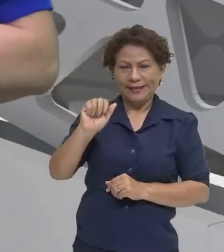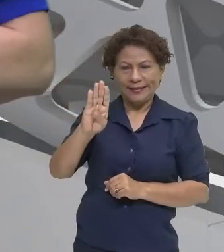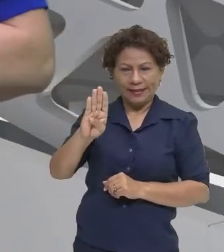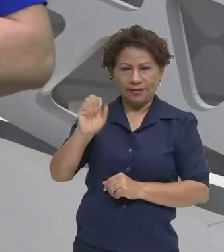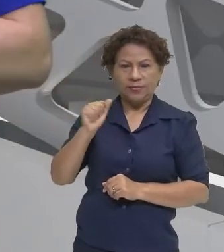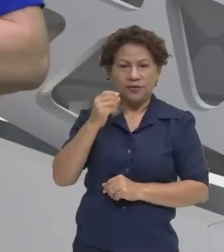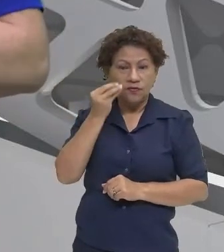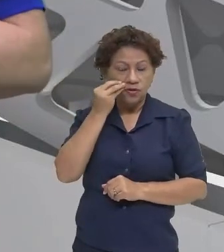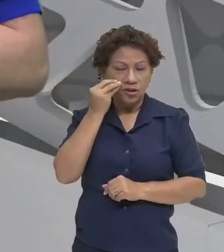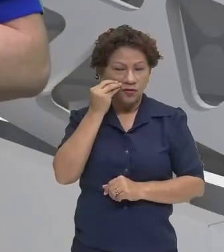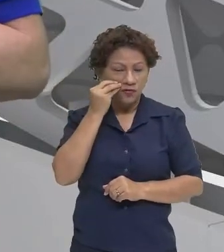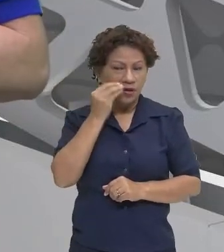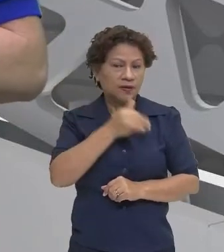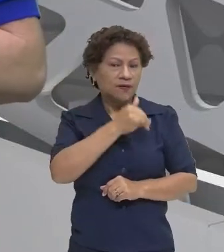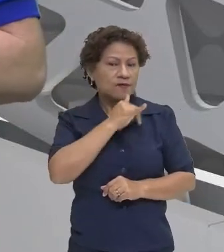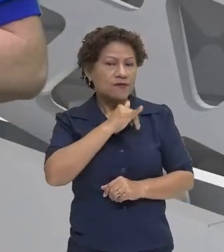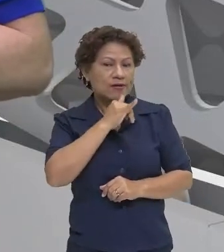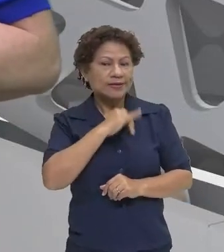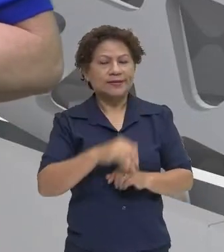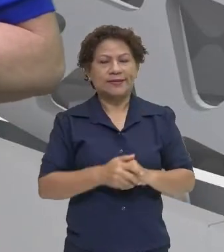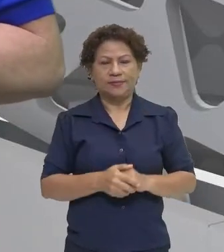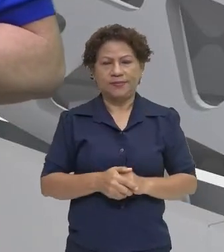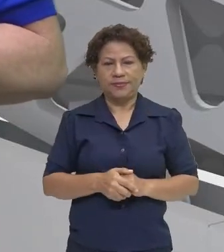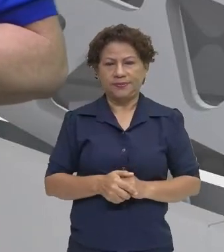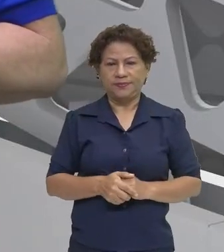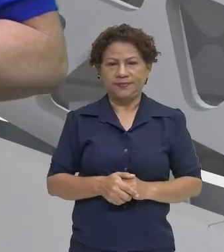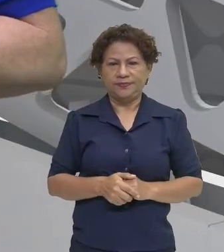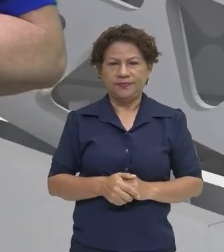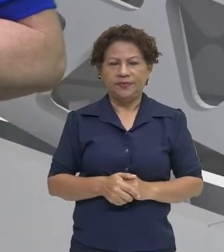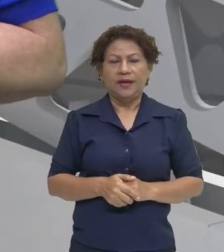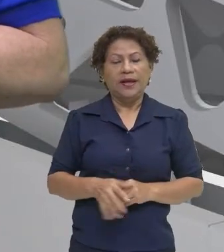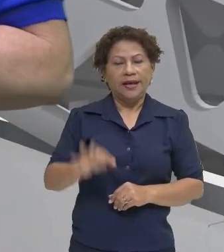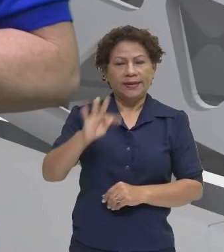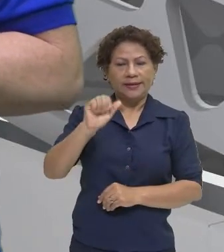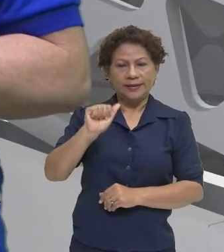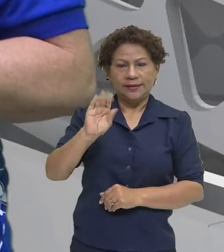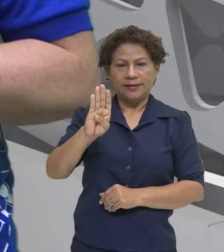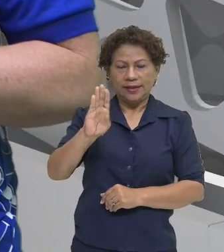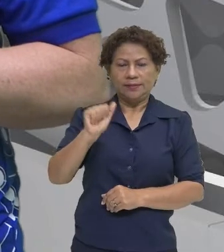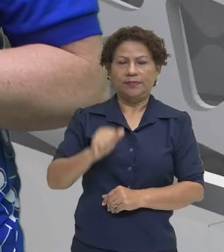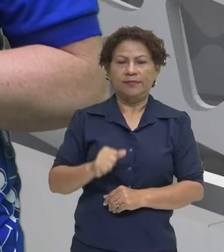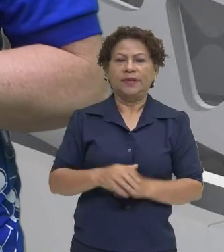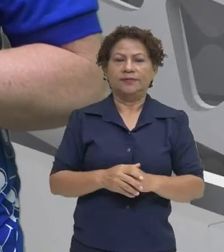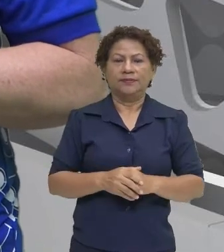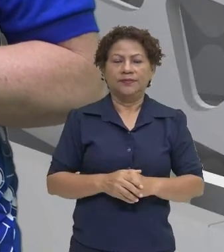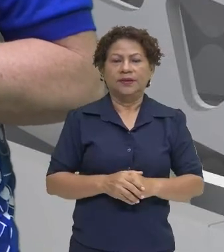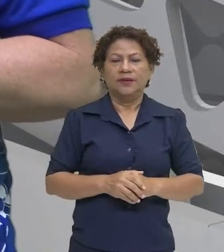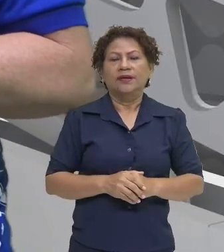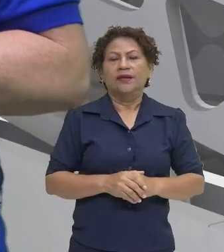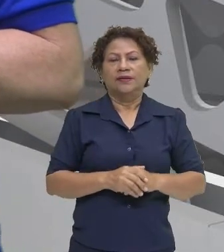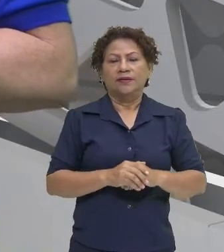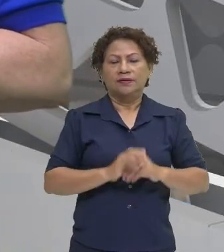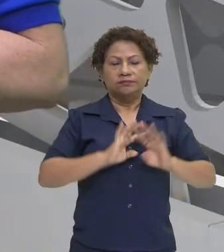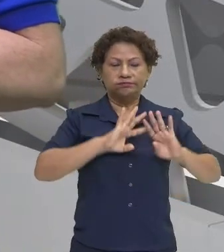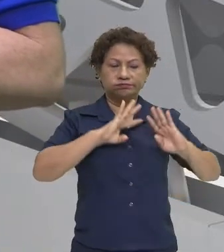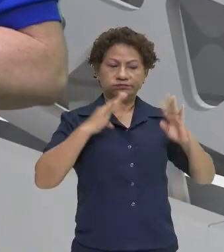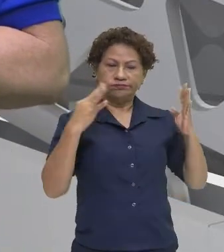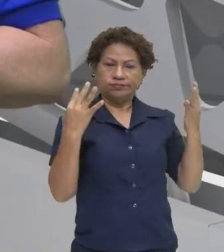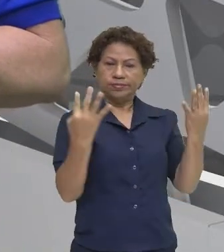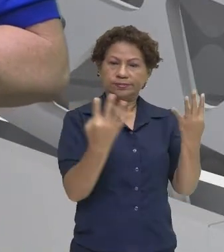é o exemplo, e diz o seguinte sobre a taba. A taba é a menor que a oca, também de